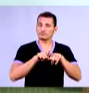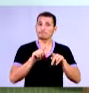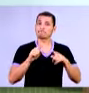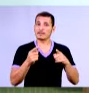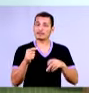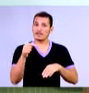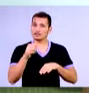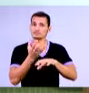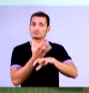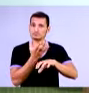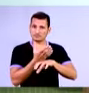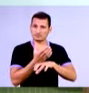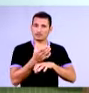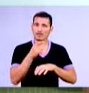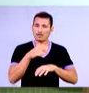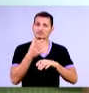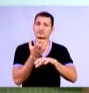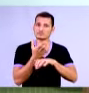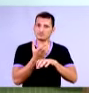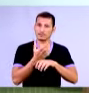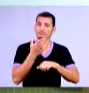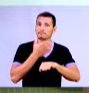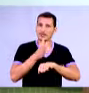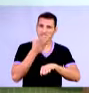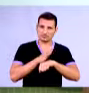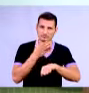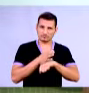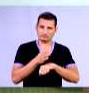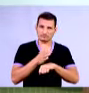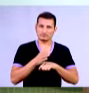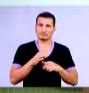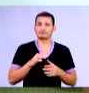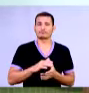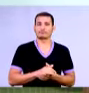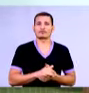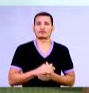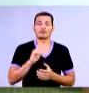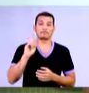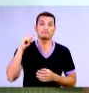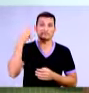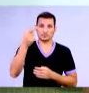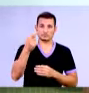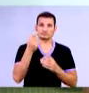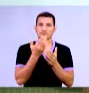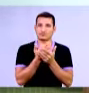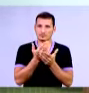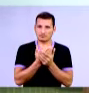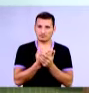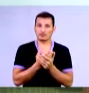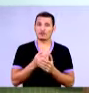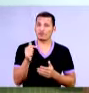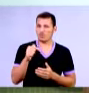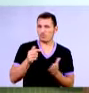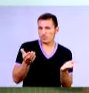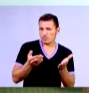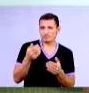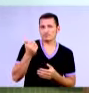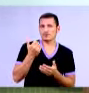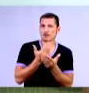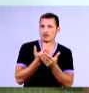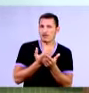disciplina, ela é para ser uma disciplina prática. Então, nas nossas próximas aulas, essa primeira aula é uma